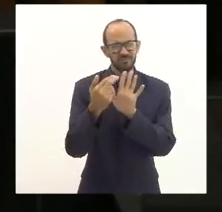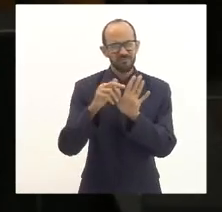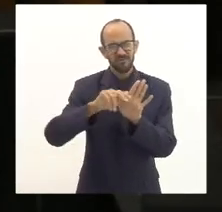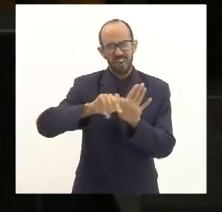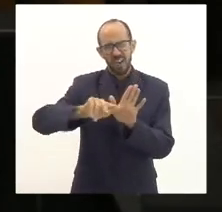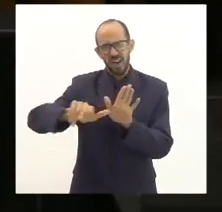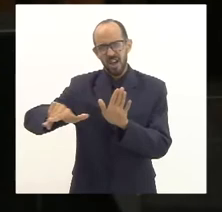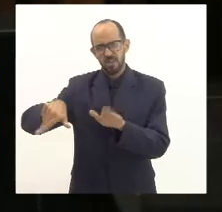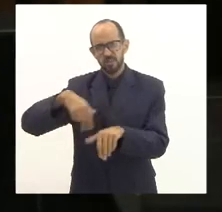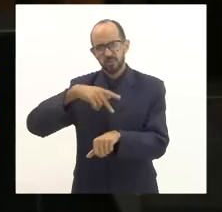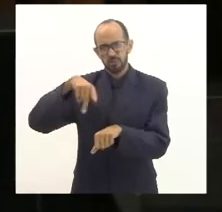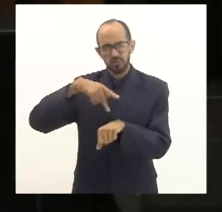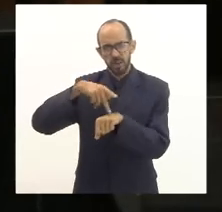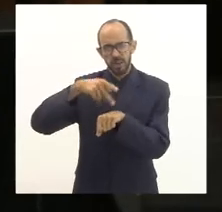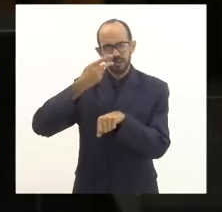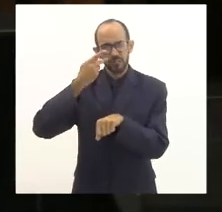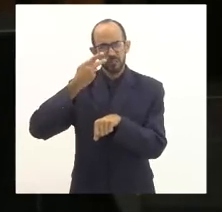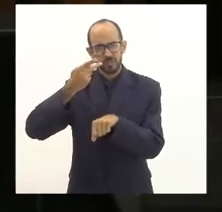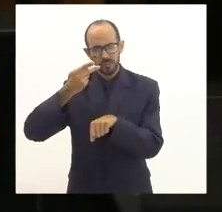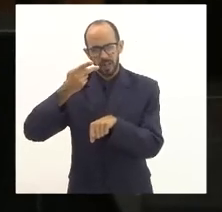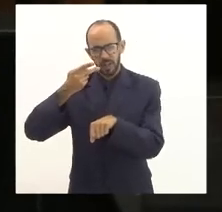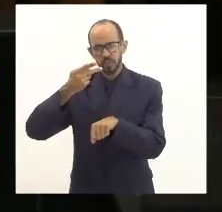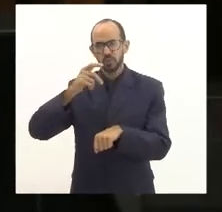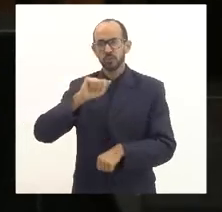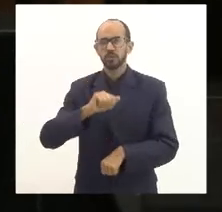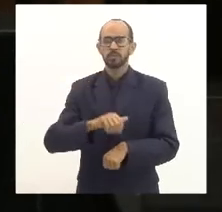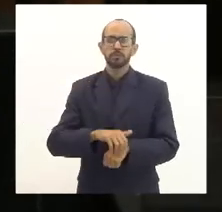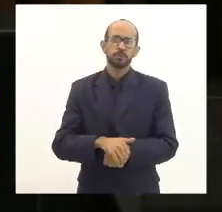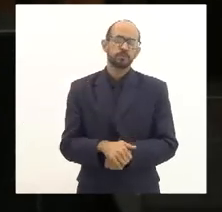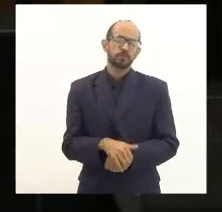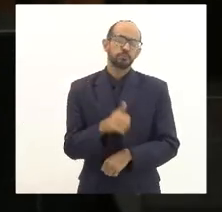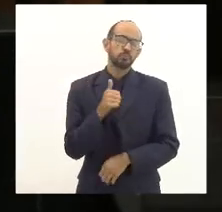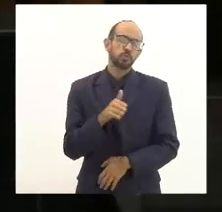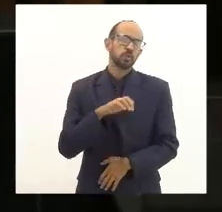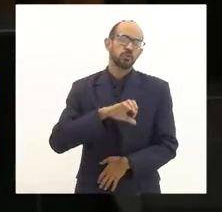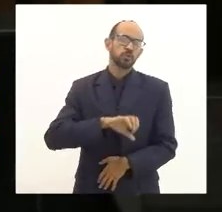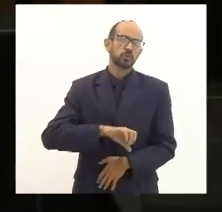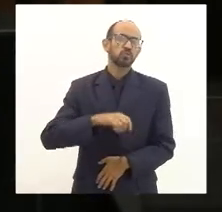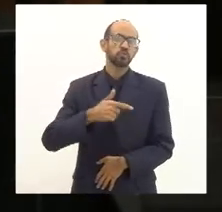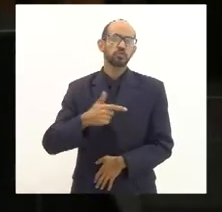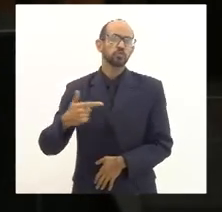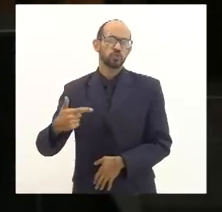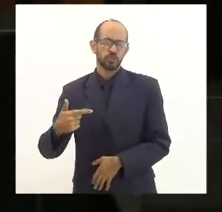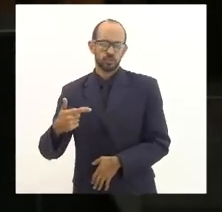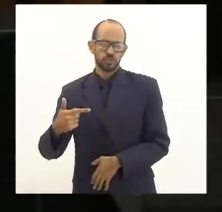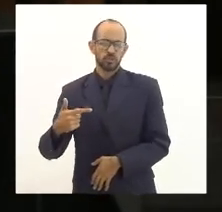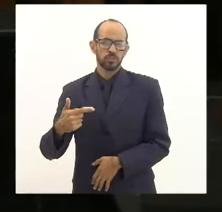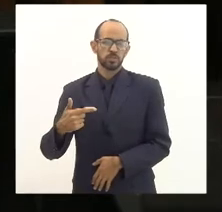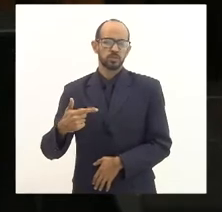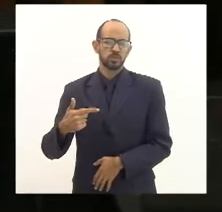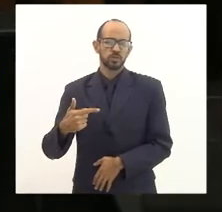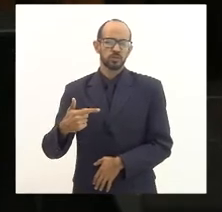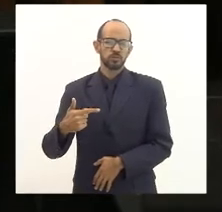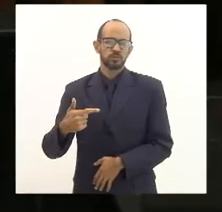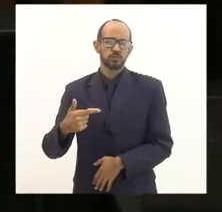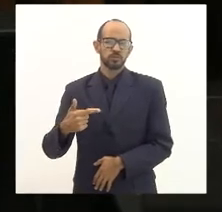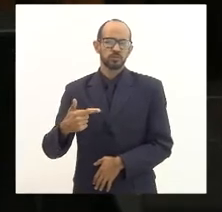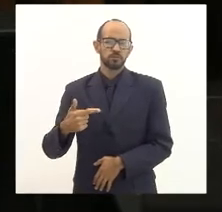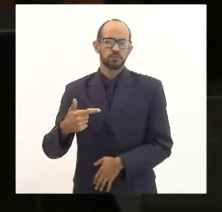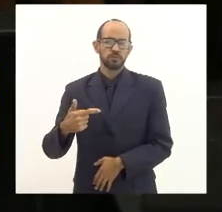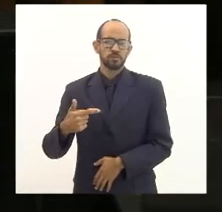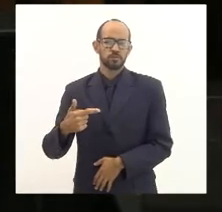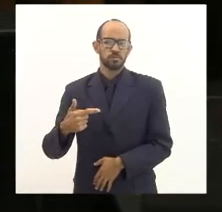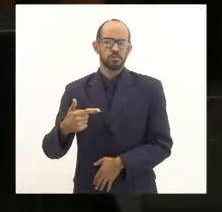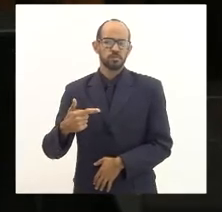é muito visitada em 1922 volta repetir